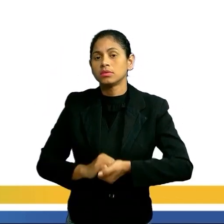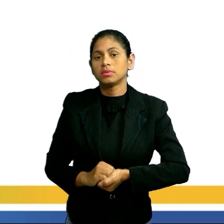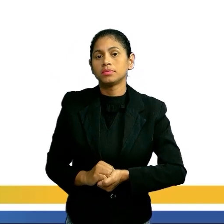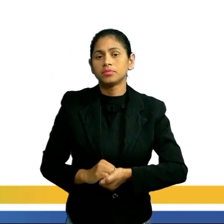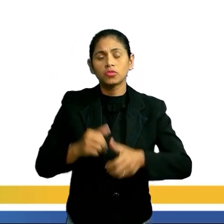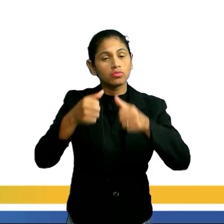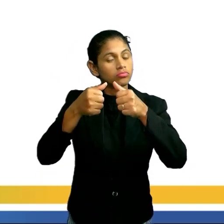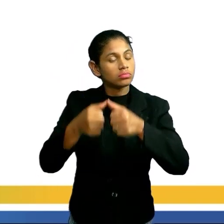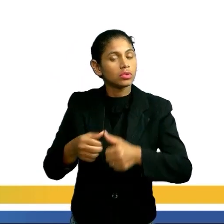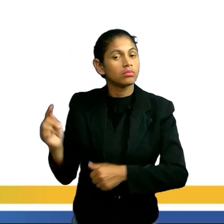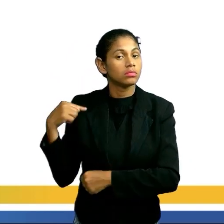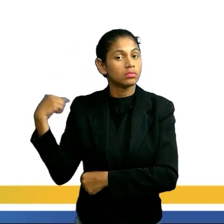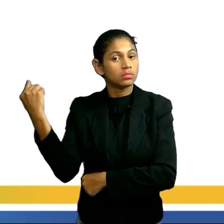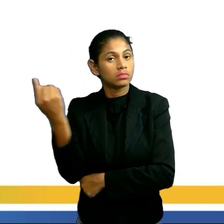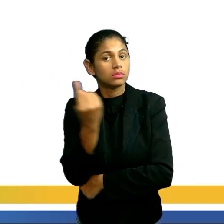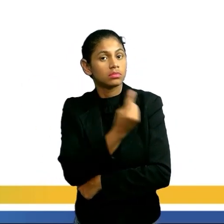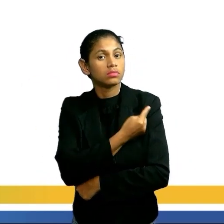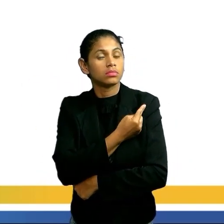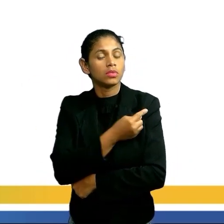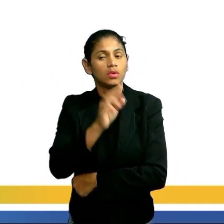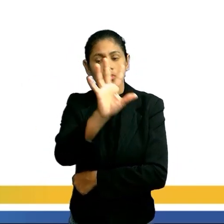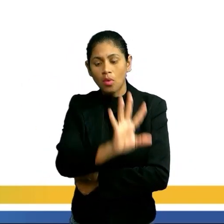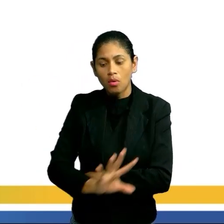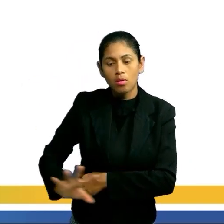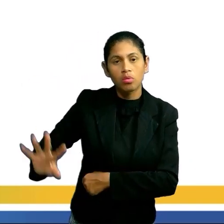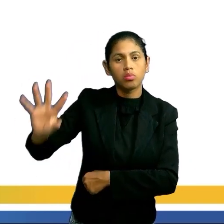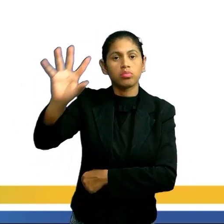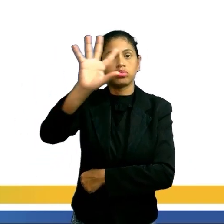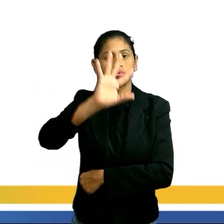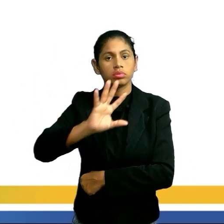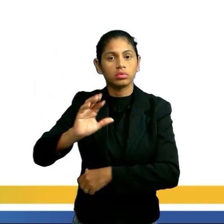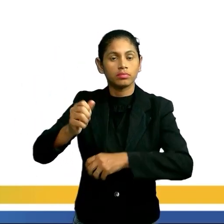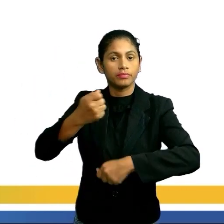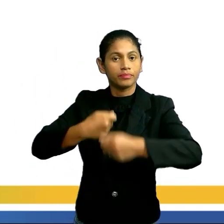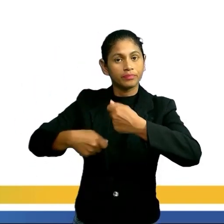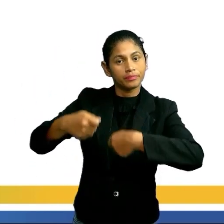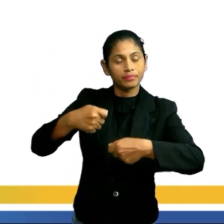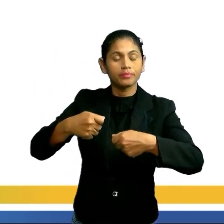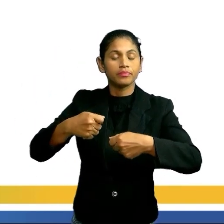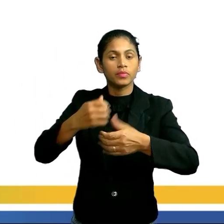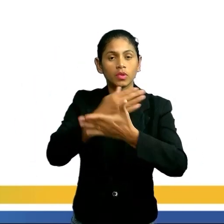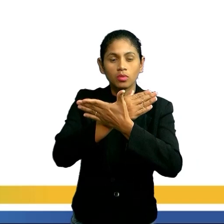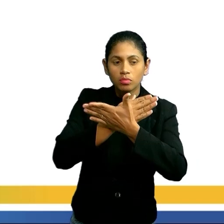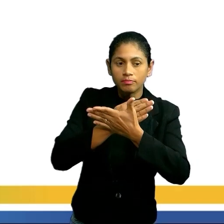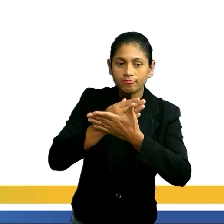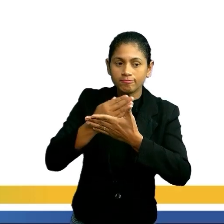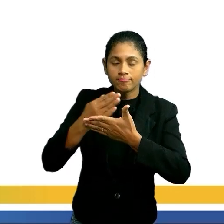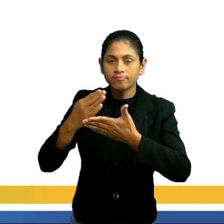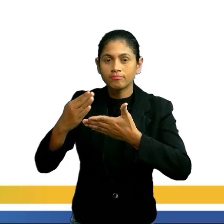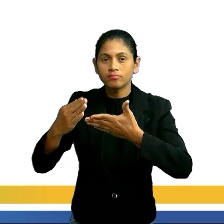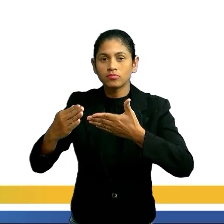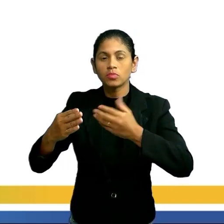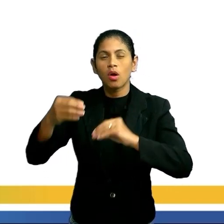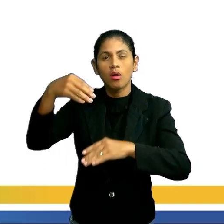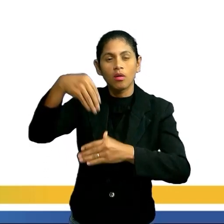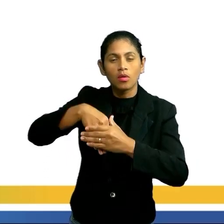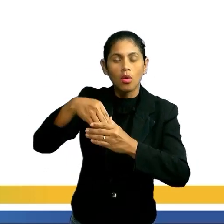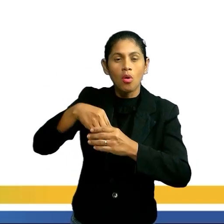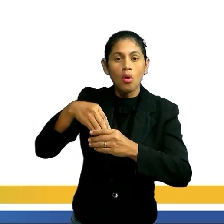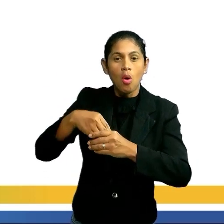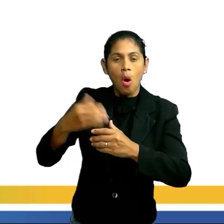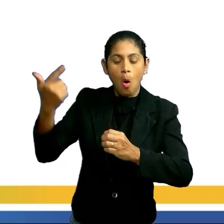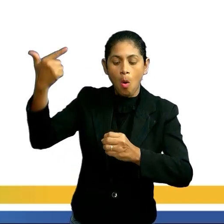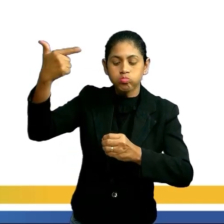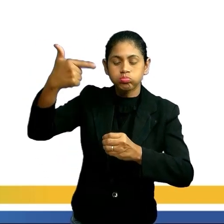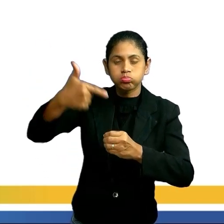nós através desse nacionalismo econômico? Justamente Vargas dá início à campanha O Petróleo é Nosso.